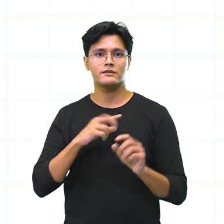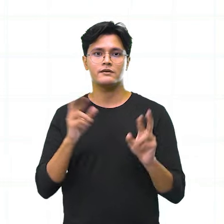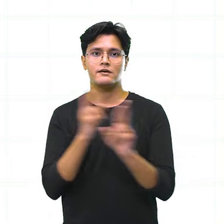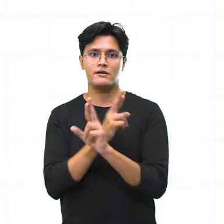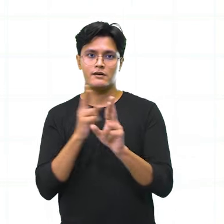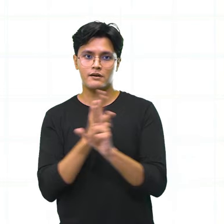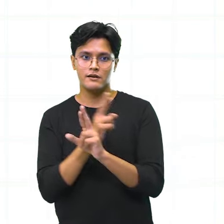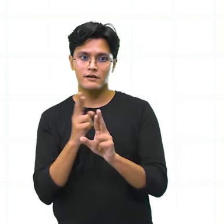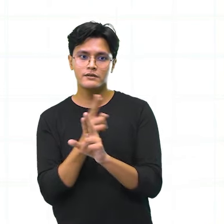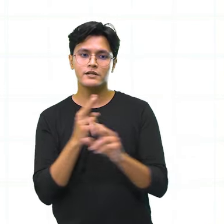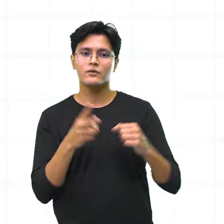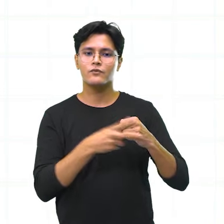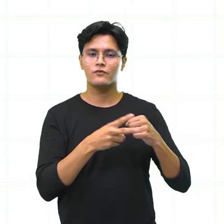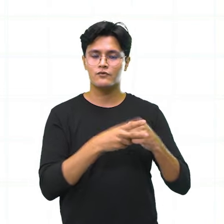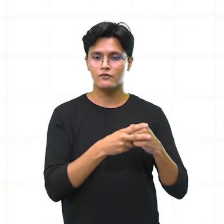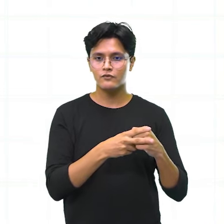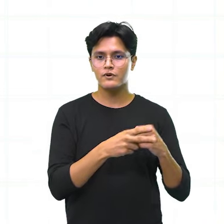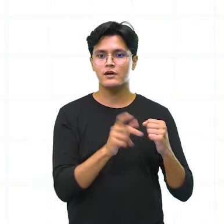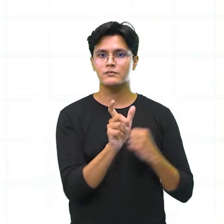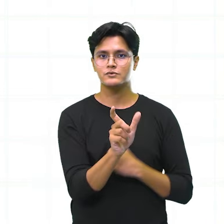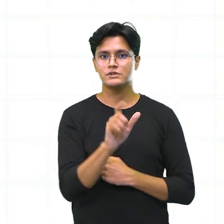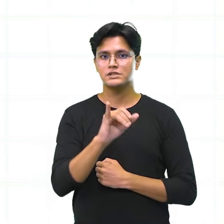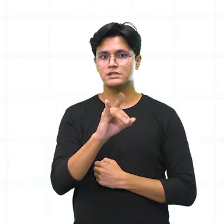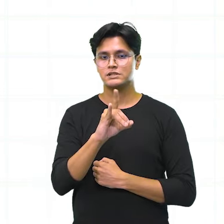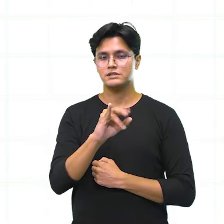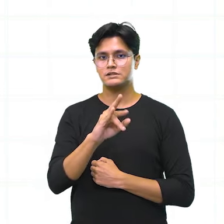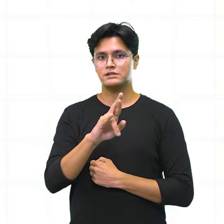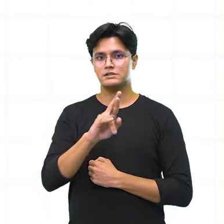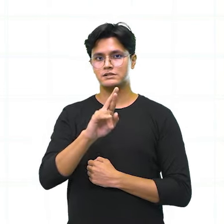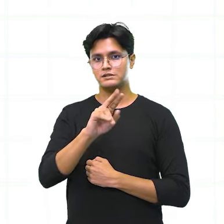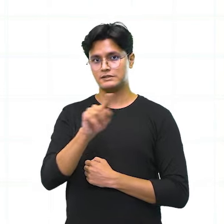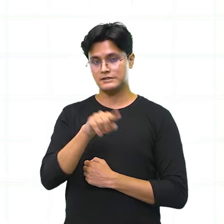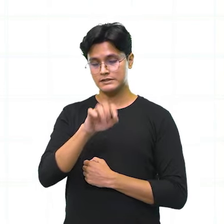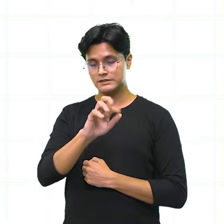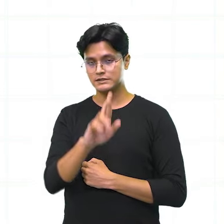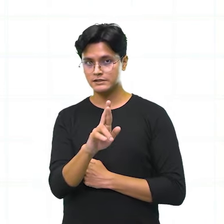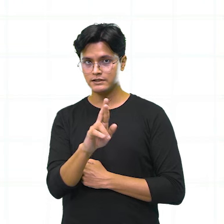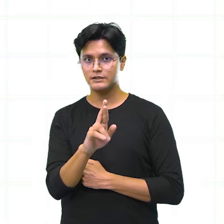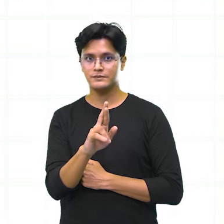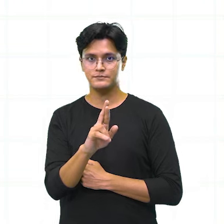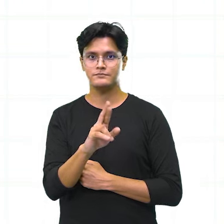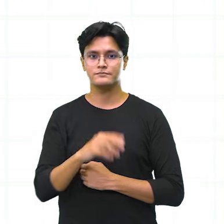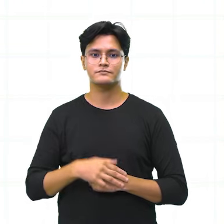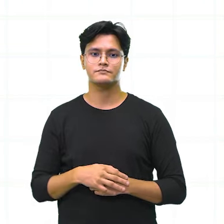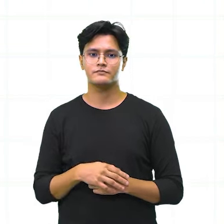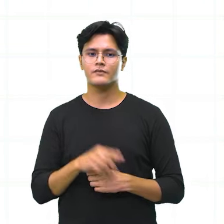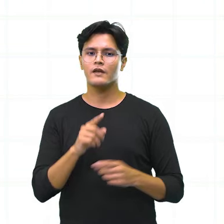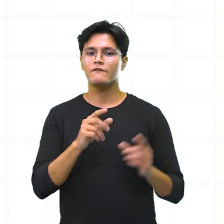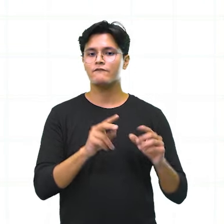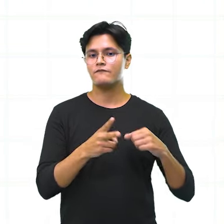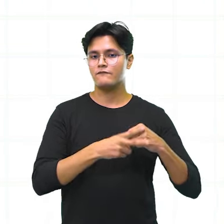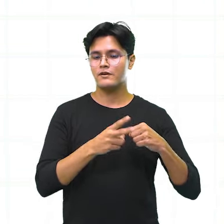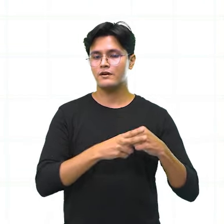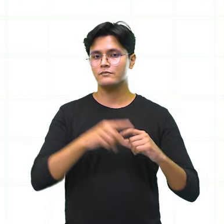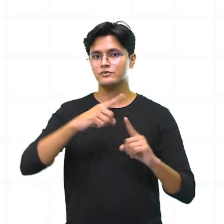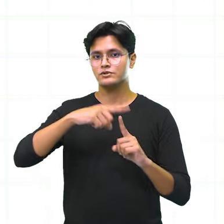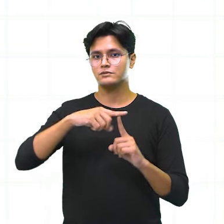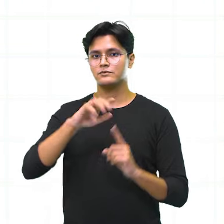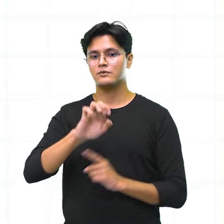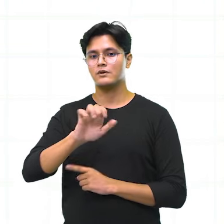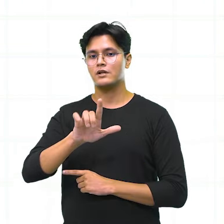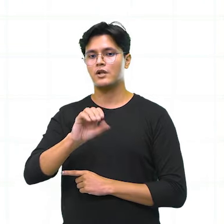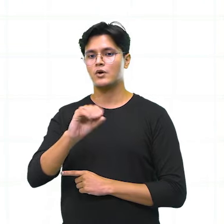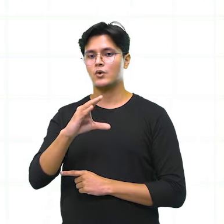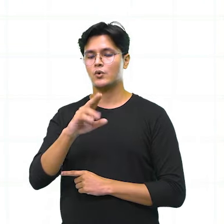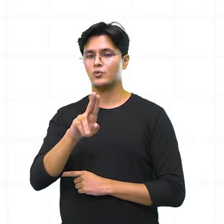verbo dizer, tá? São chamados de verbos de elocução. A saber, quais são?